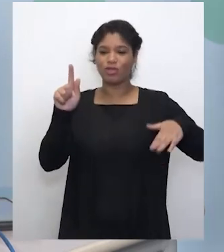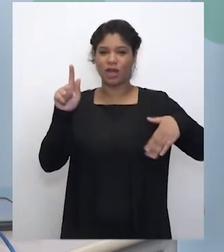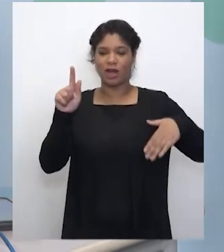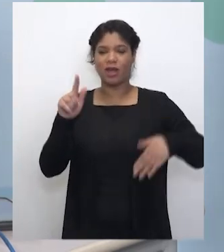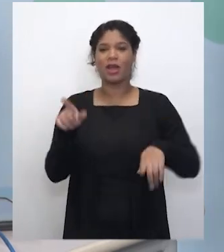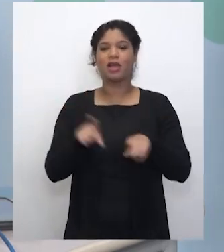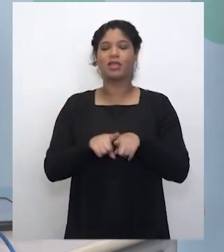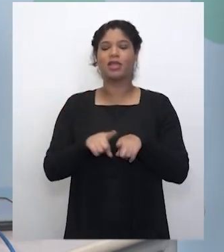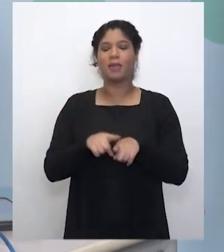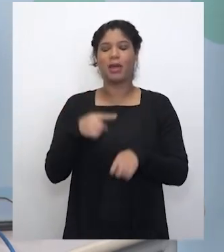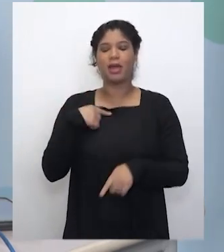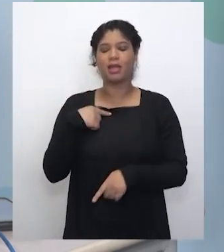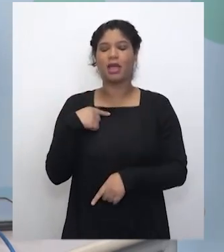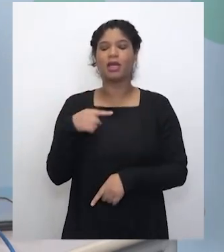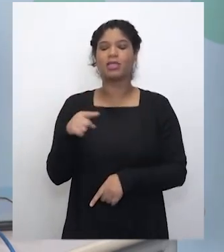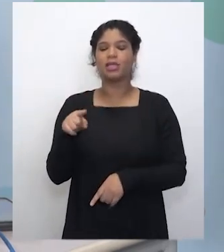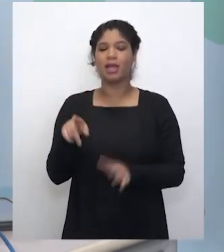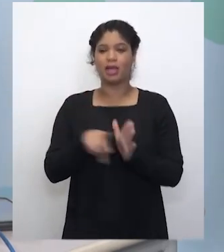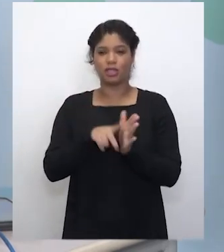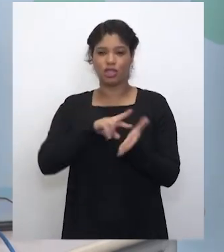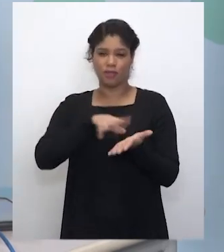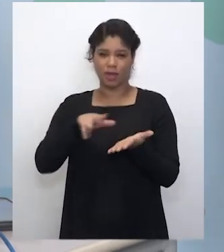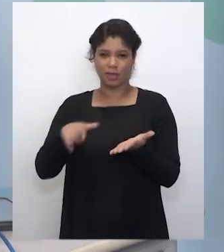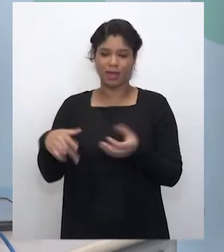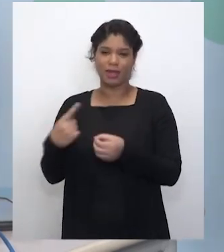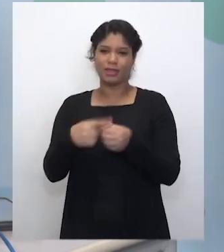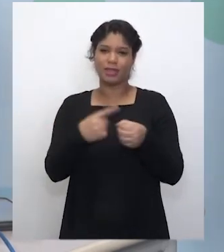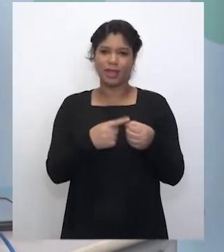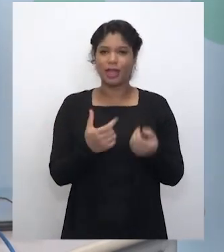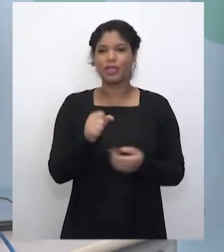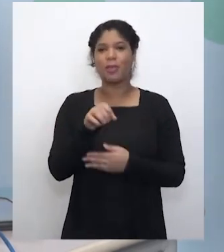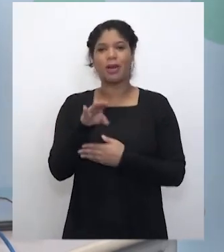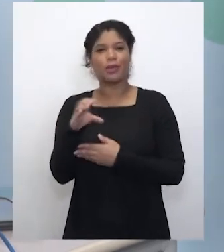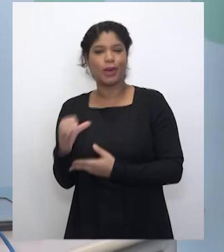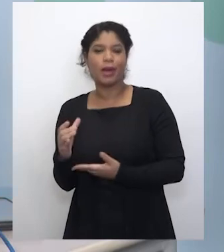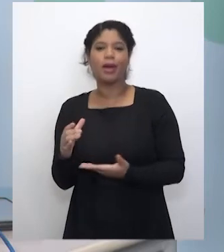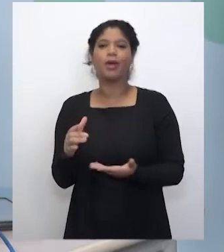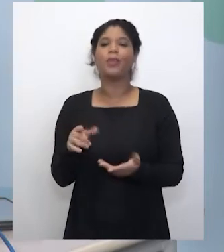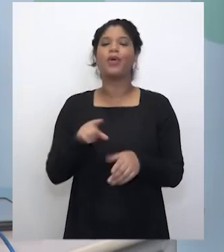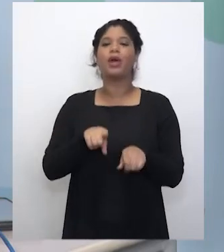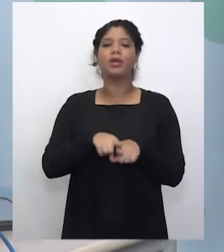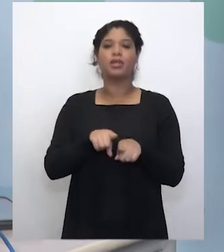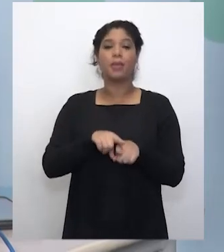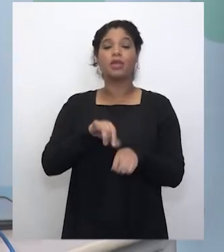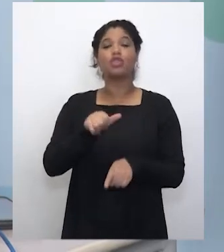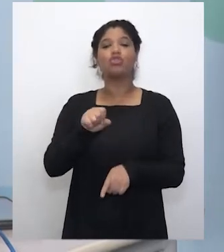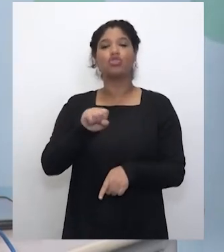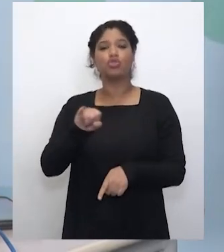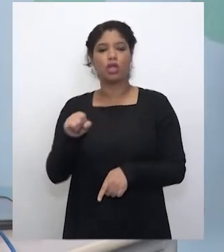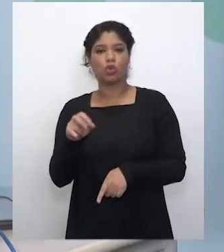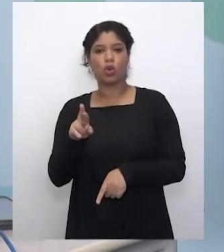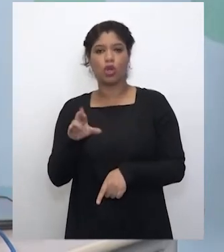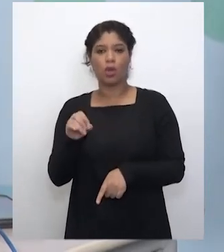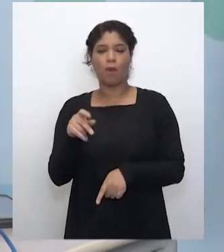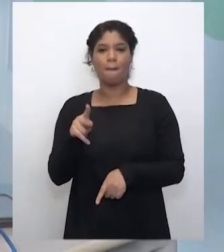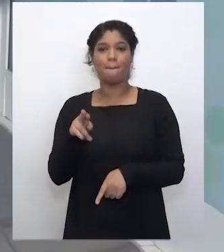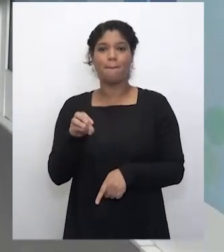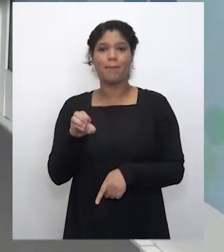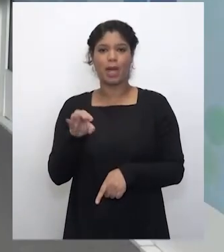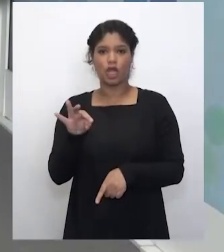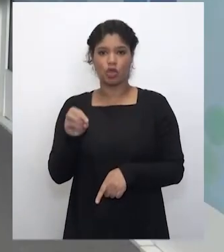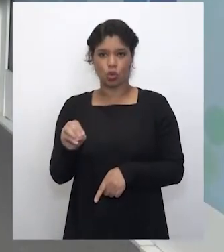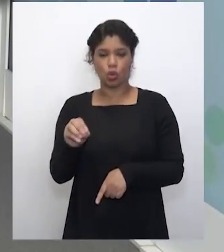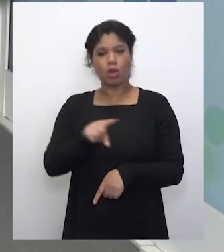de Pindamonhangaba, Carapicuíba, São Bernardo do Campo, Franco da Rocha e São José do Rio Preto. E aí, eles acertaram, professora